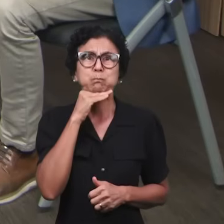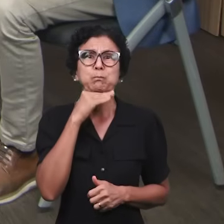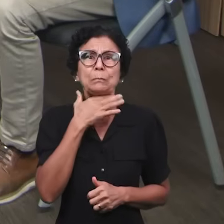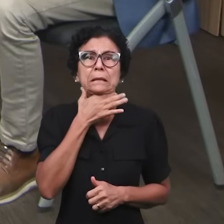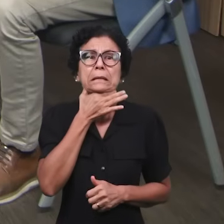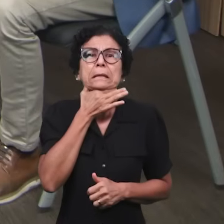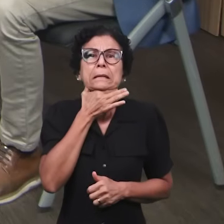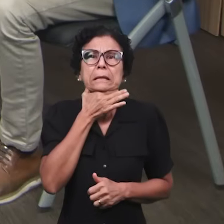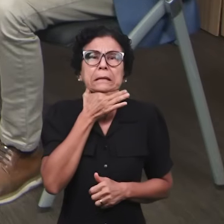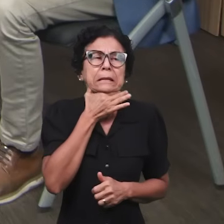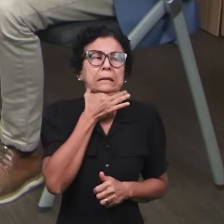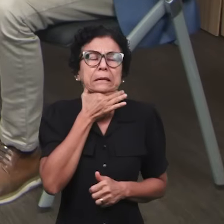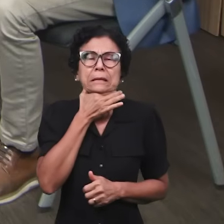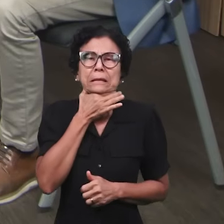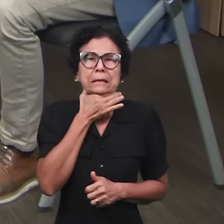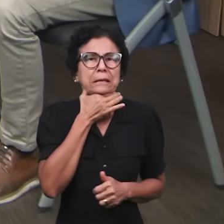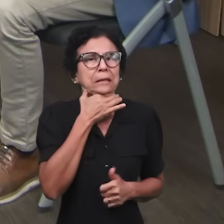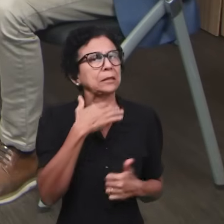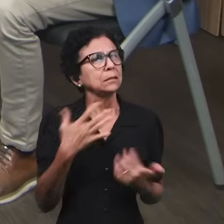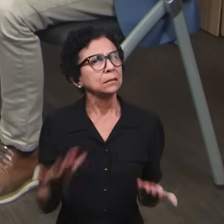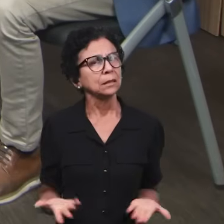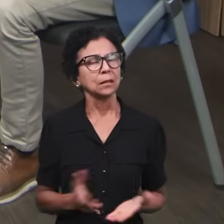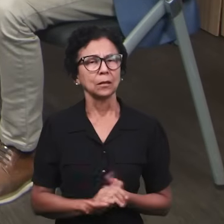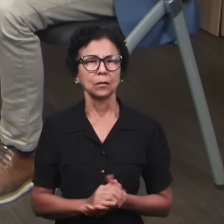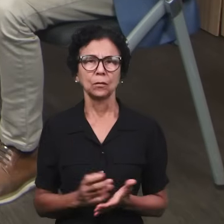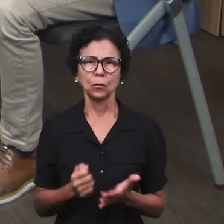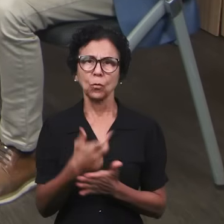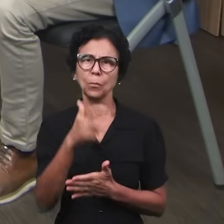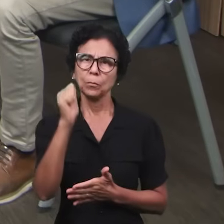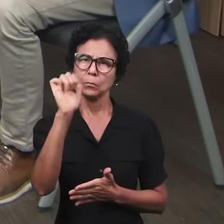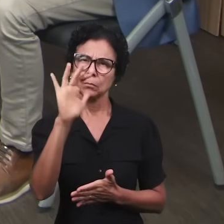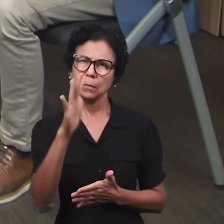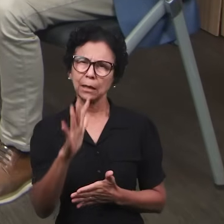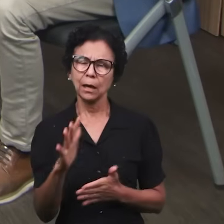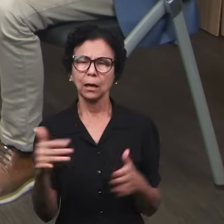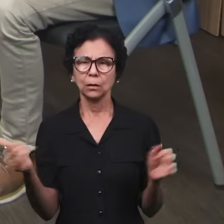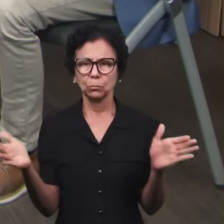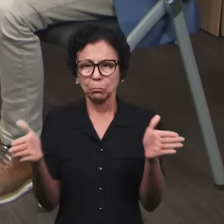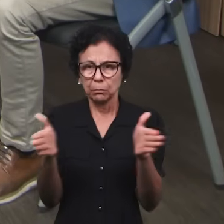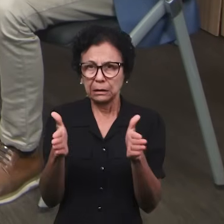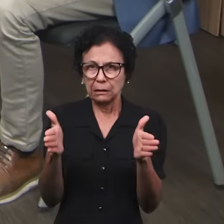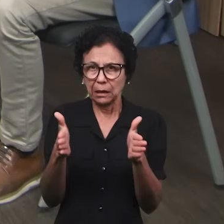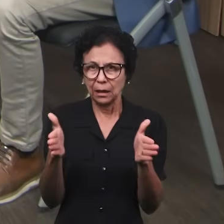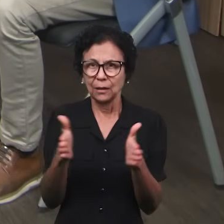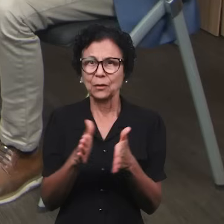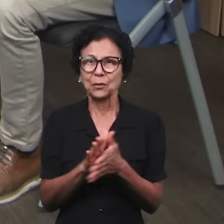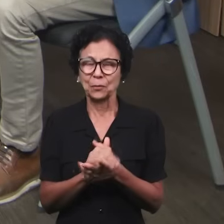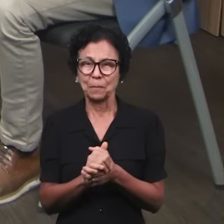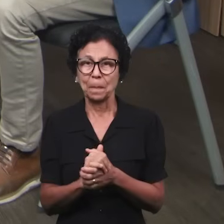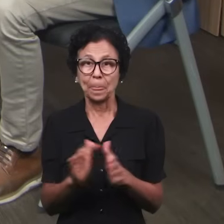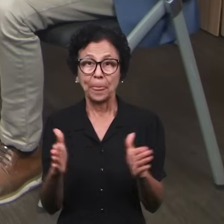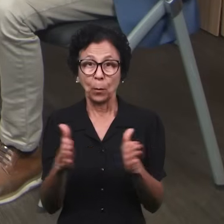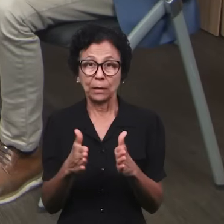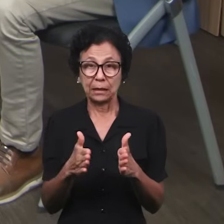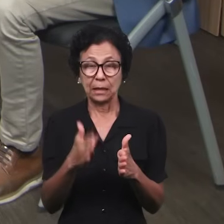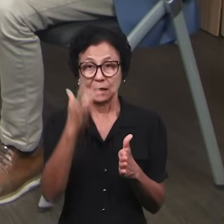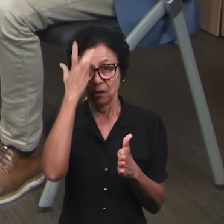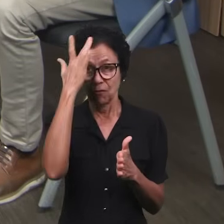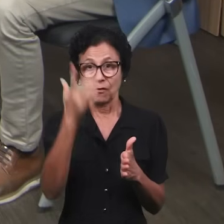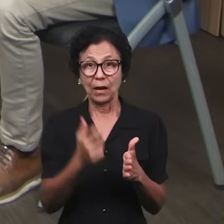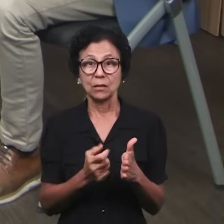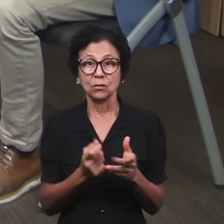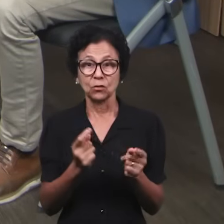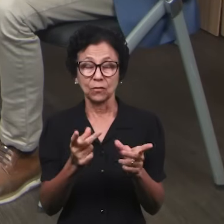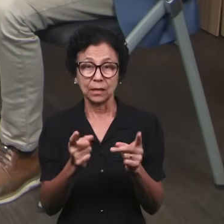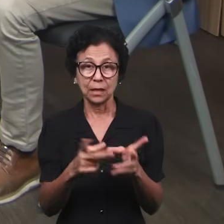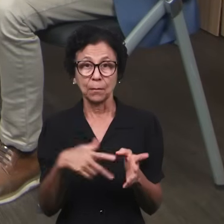tem condições de pagar, e o imóvel menor ele é mais fácil de vender, ele tem mais rotatividade que o imóvel